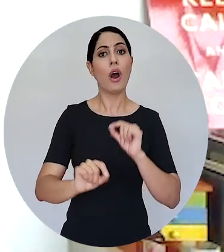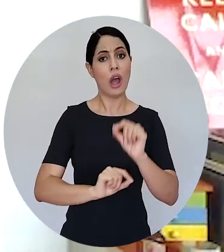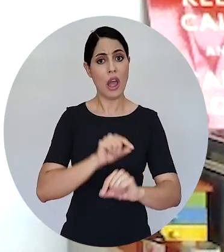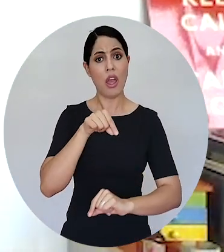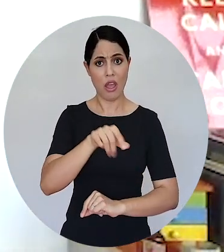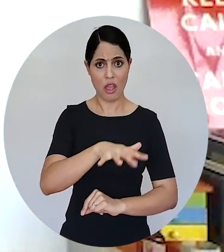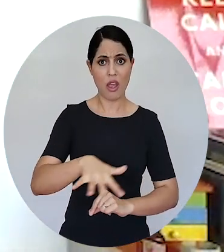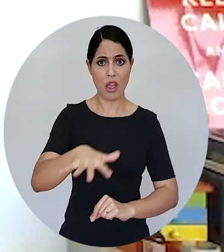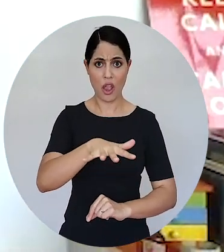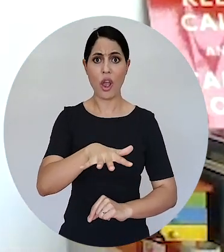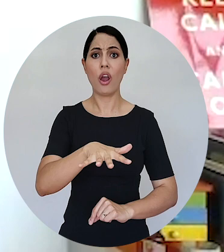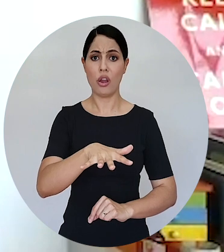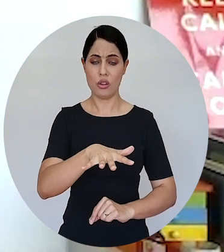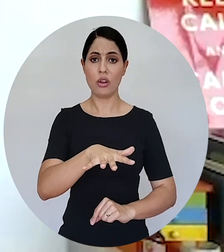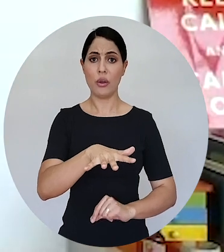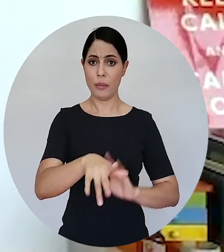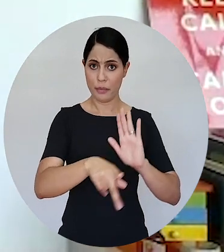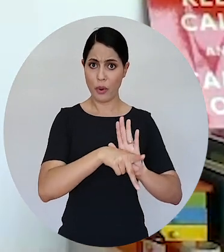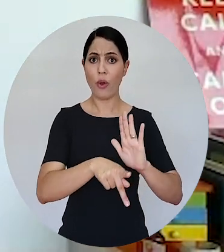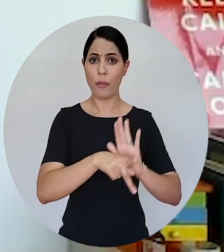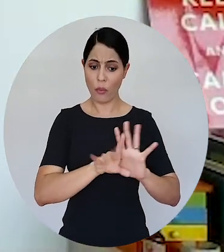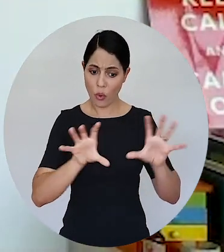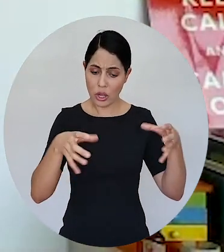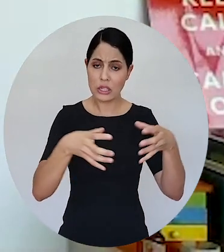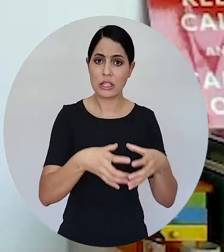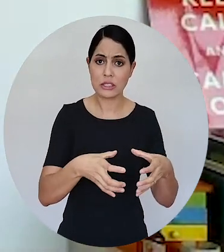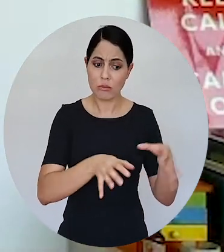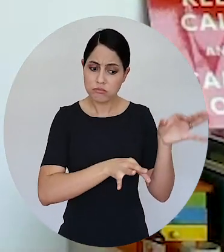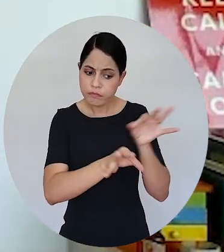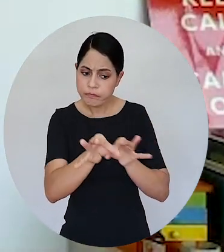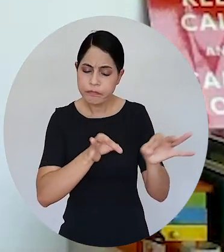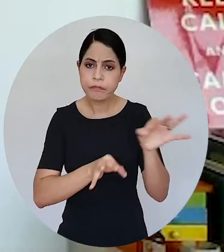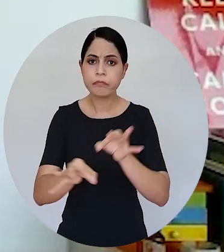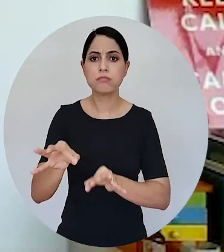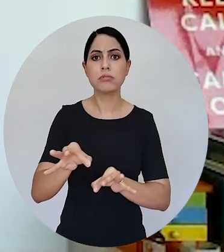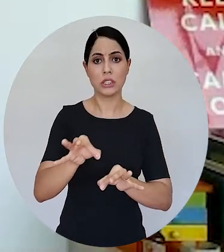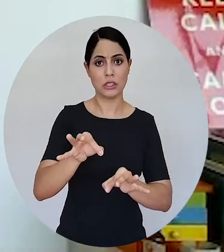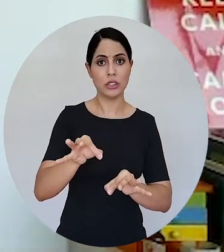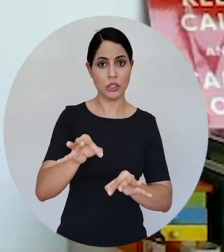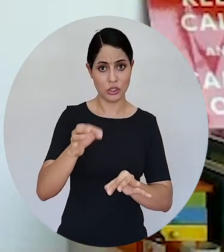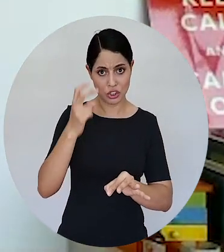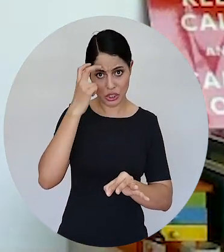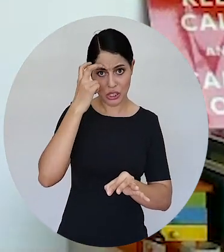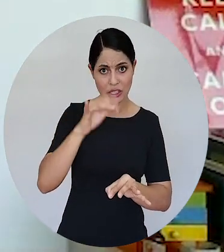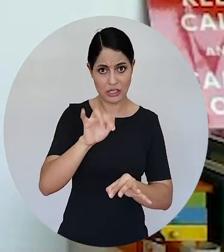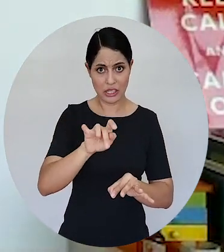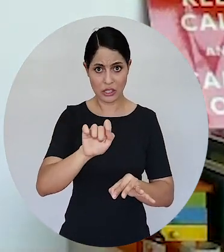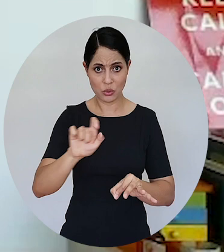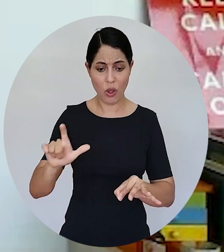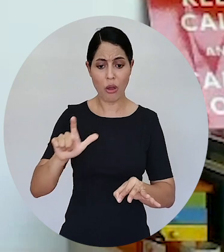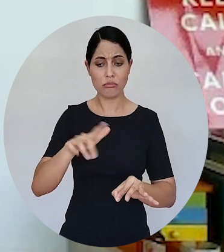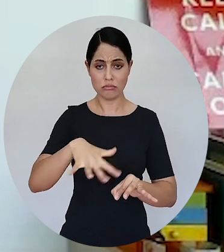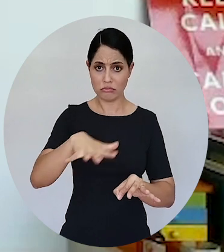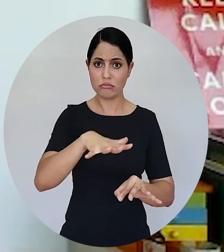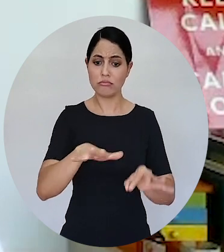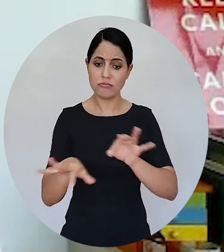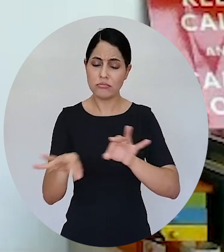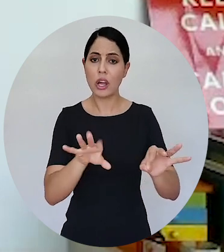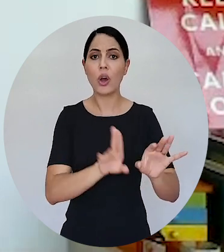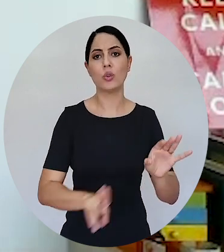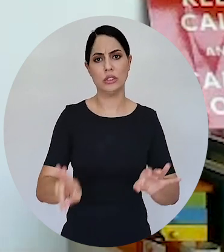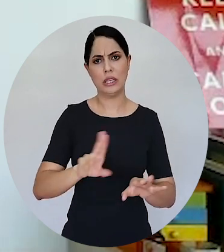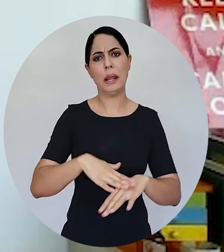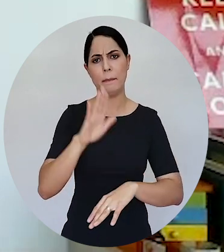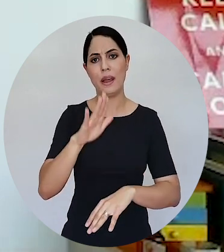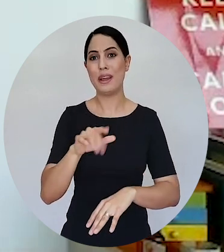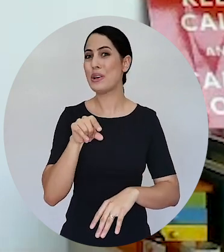a OMP, a Organização Internacional de Propriedade Intelectual. Então, sim, é muito utilizada, porque, como eu falei antes, a propriedade intelectual não